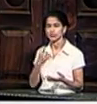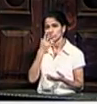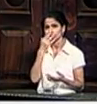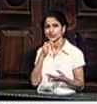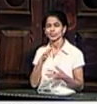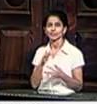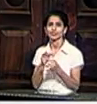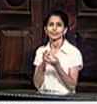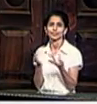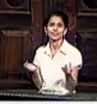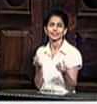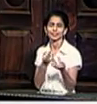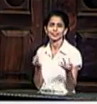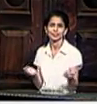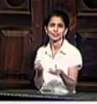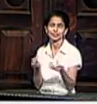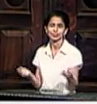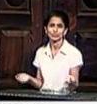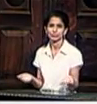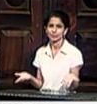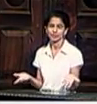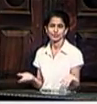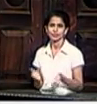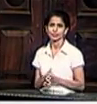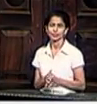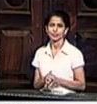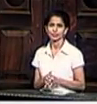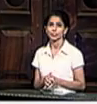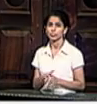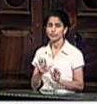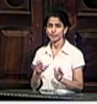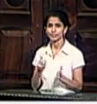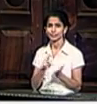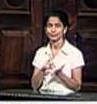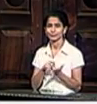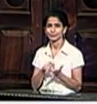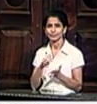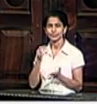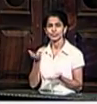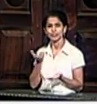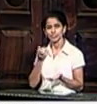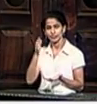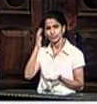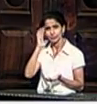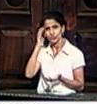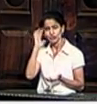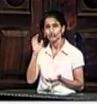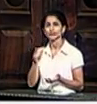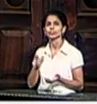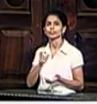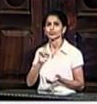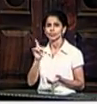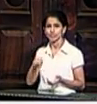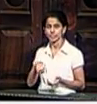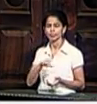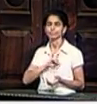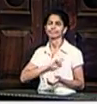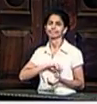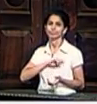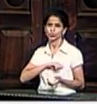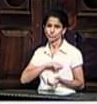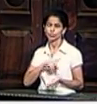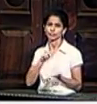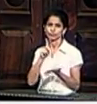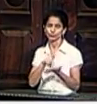suave quando se fala no pacote de austeridade, quando, na verdade, eu quero entender, sim, como pacote de maldade. E